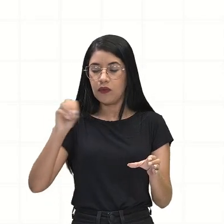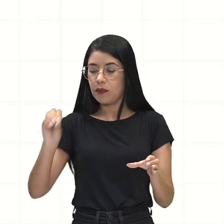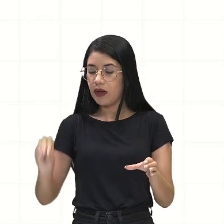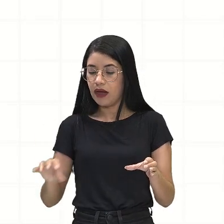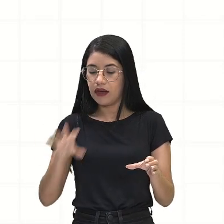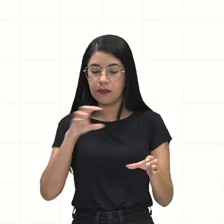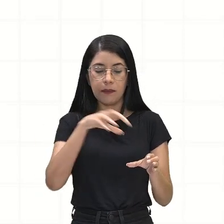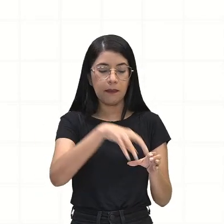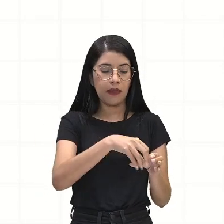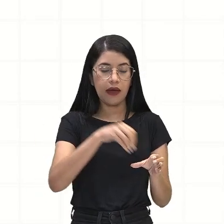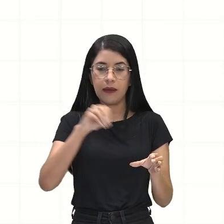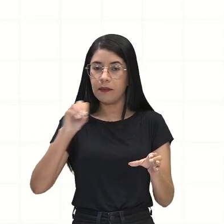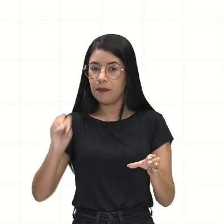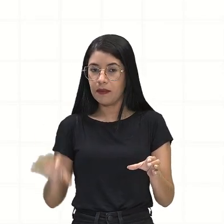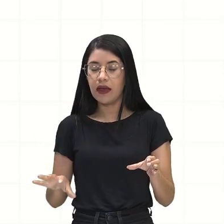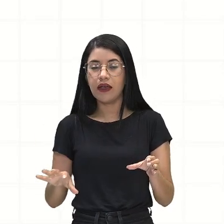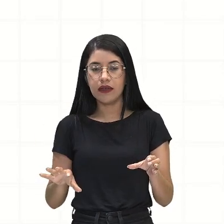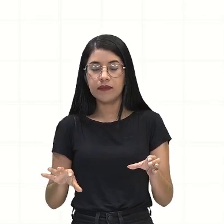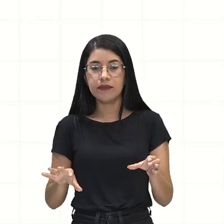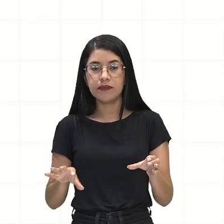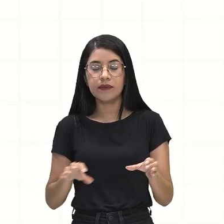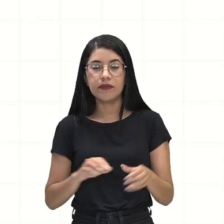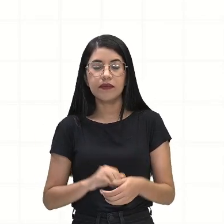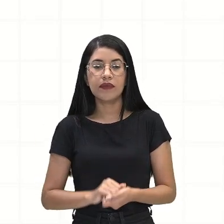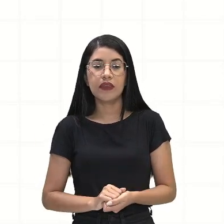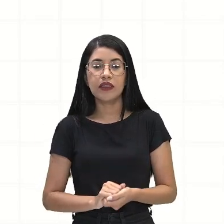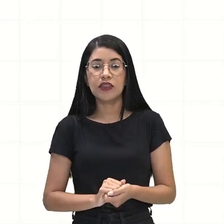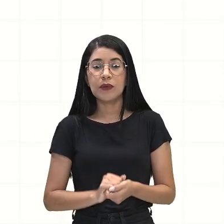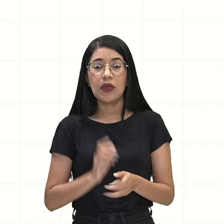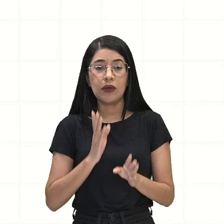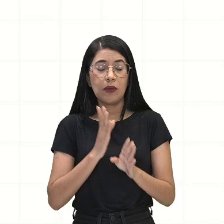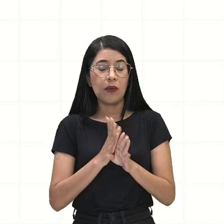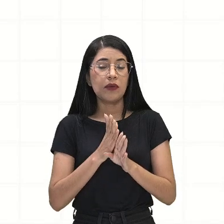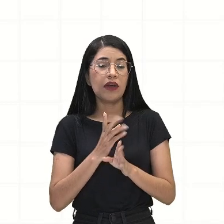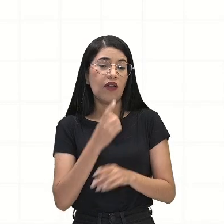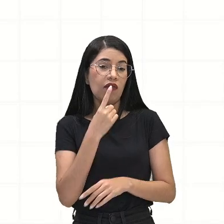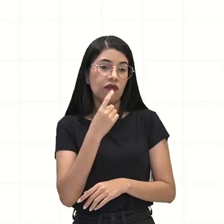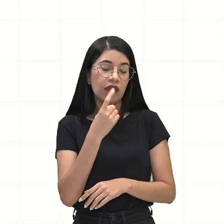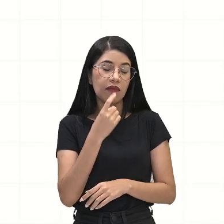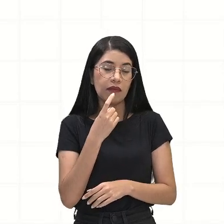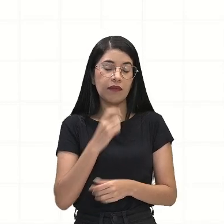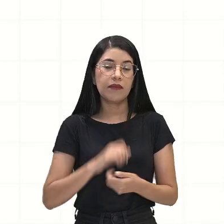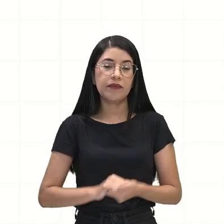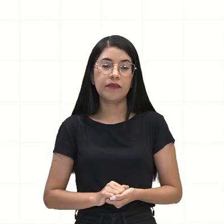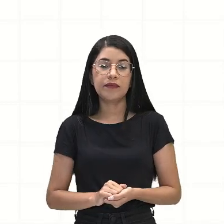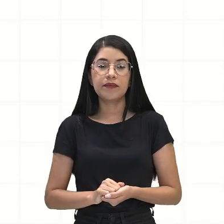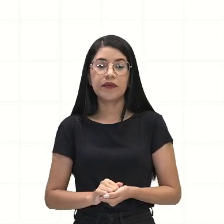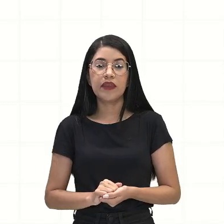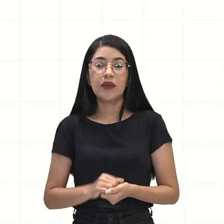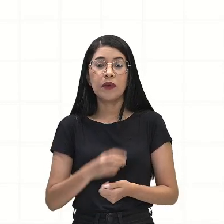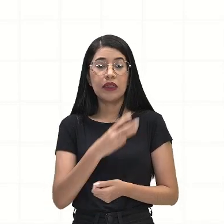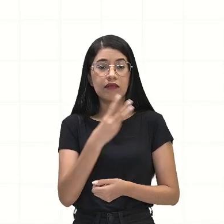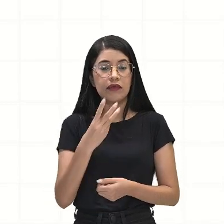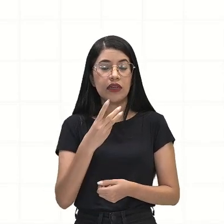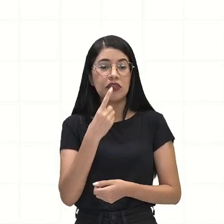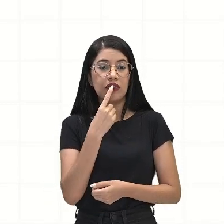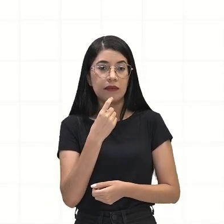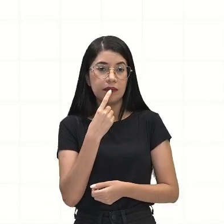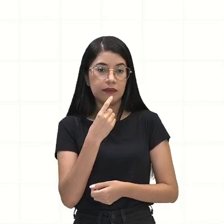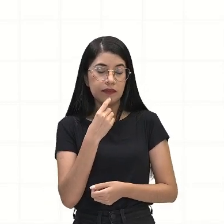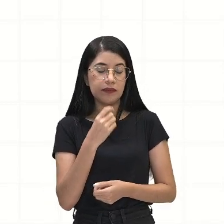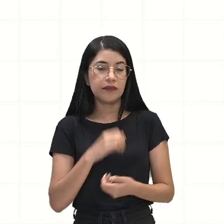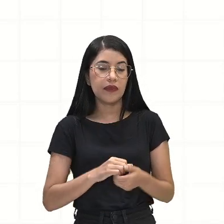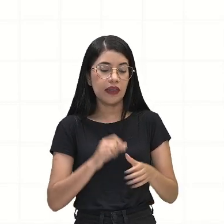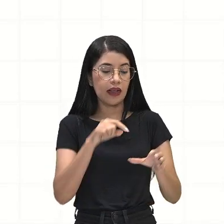a primeira bola, eu quero bolinha vermelha, né? Então, eu tenho 3 bolinhas vermelhas, ou seja,